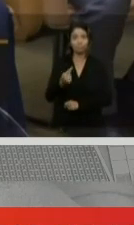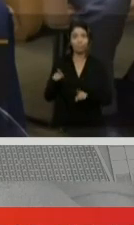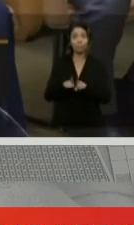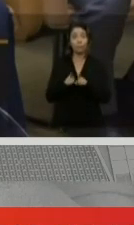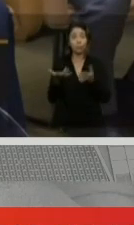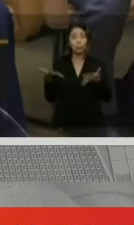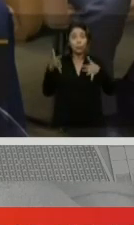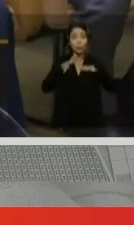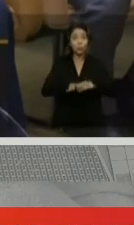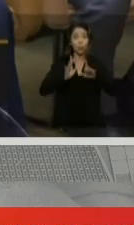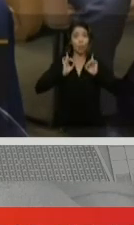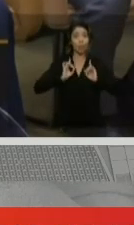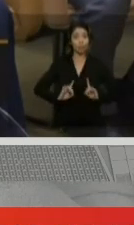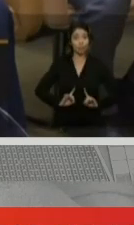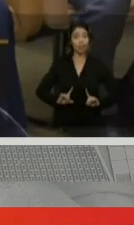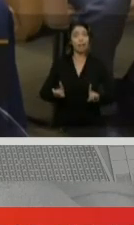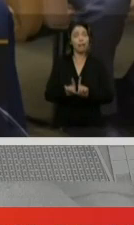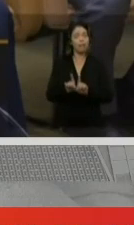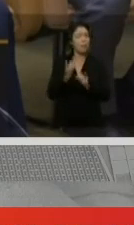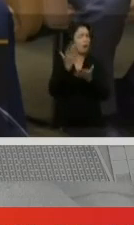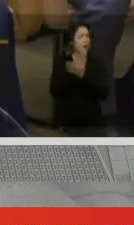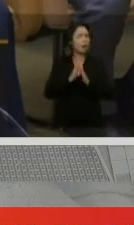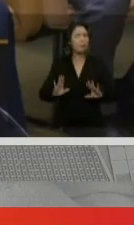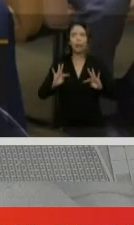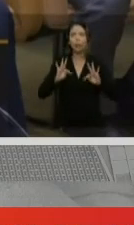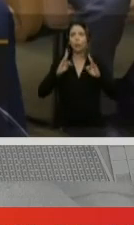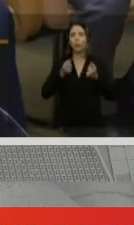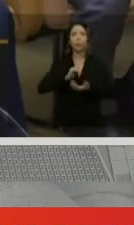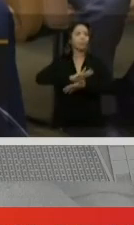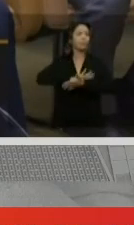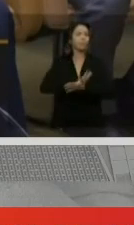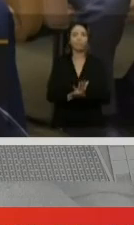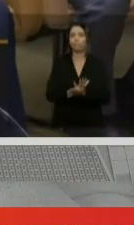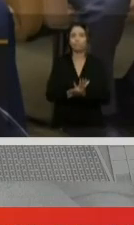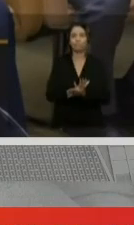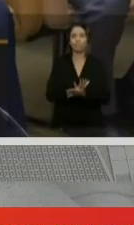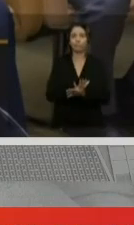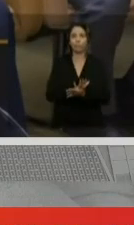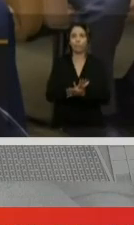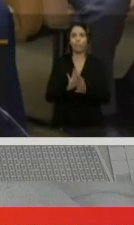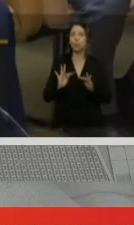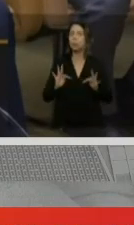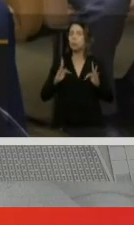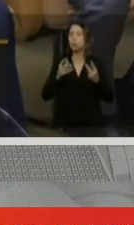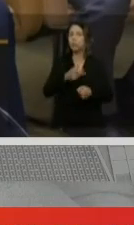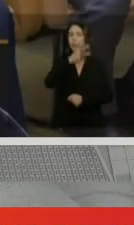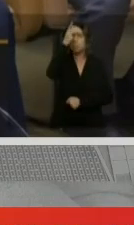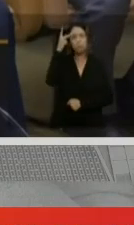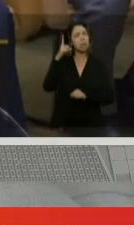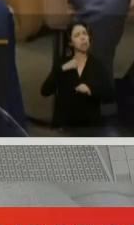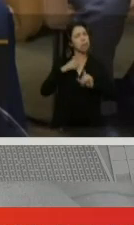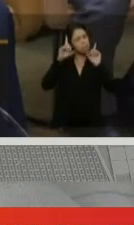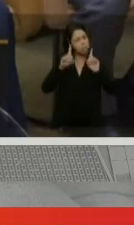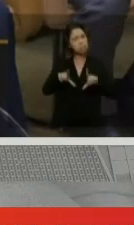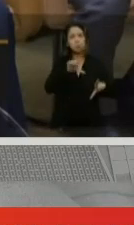aparecem, raramente dão entrevistas, se reservam no seu papel de julgar. Aqui não. Aqui há um avanço do autoritarismo